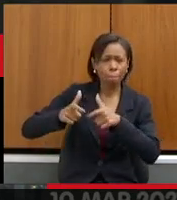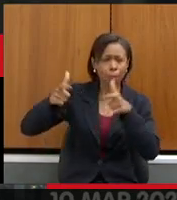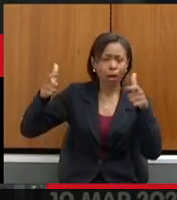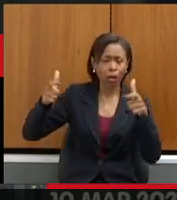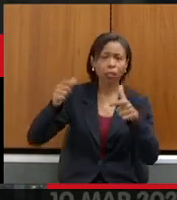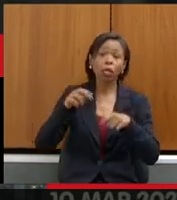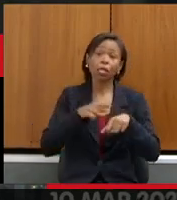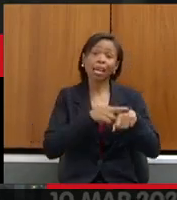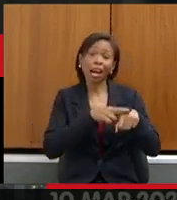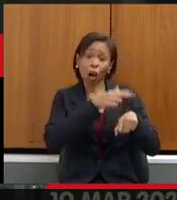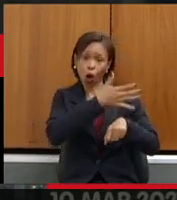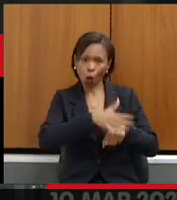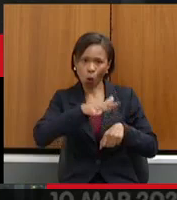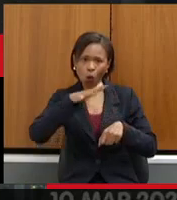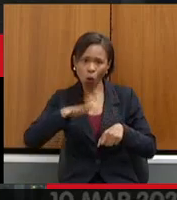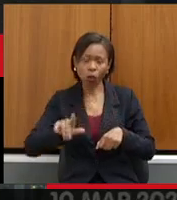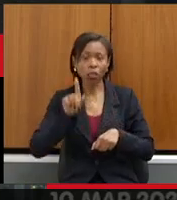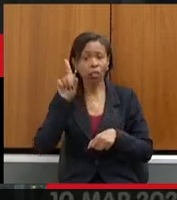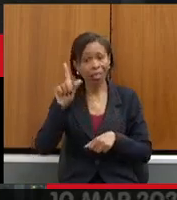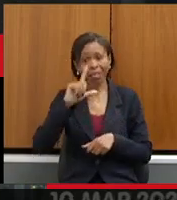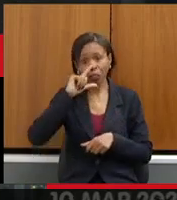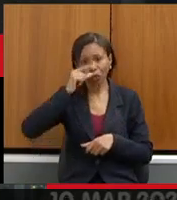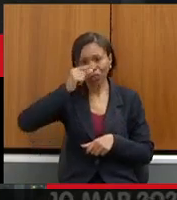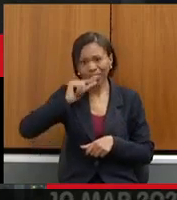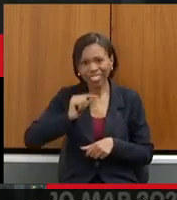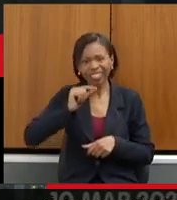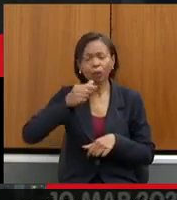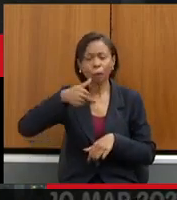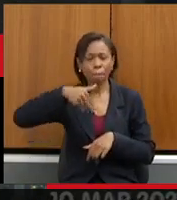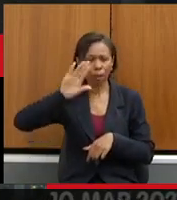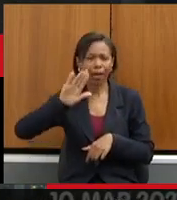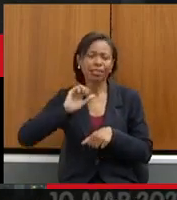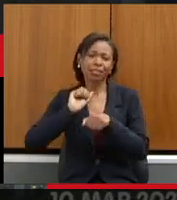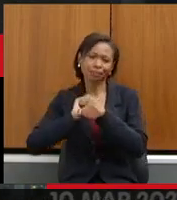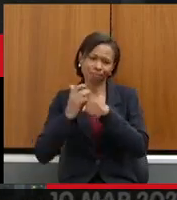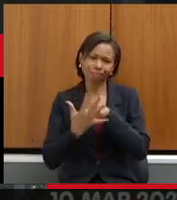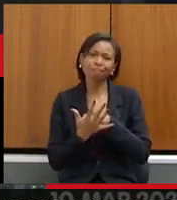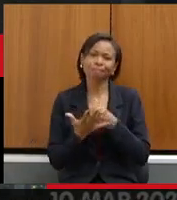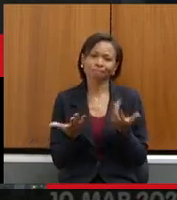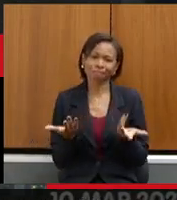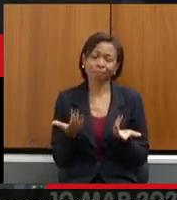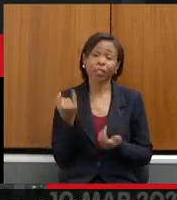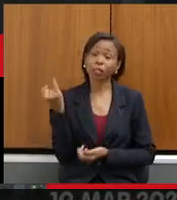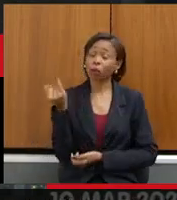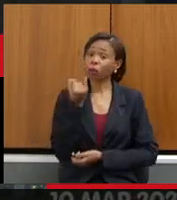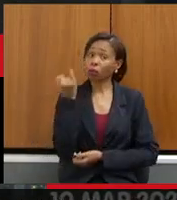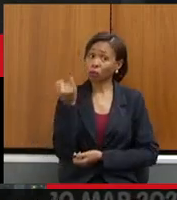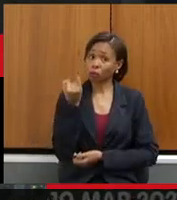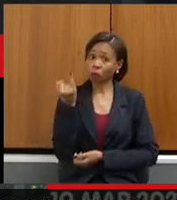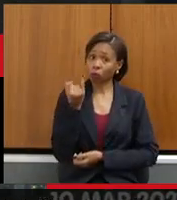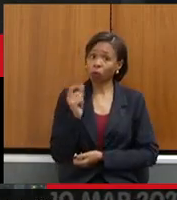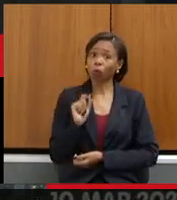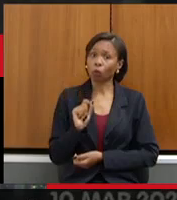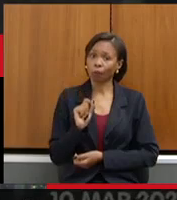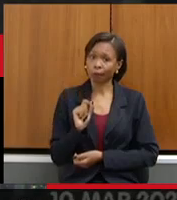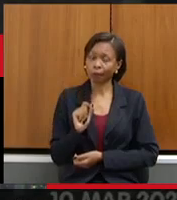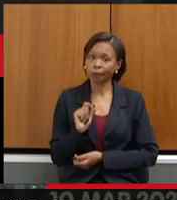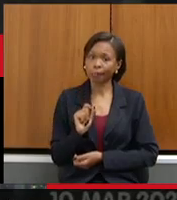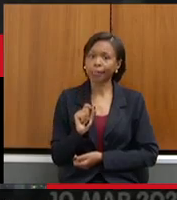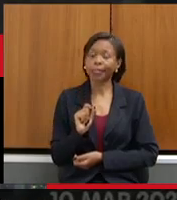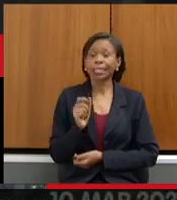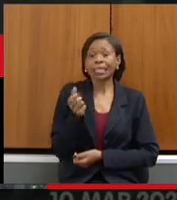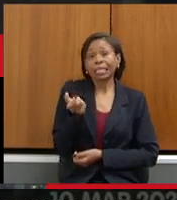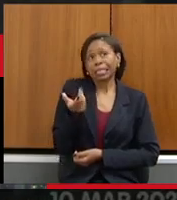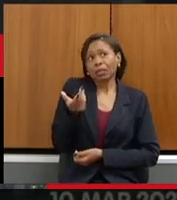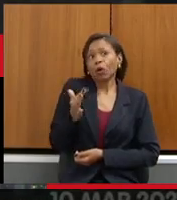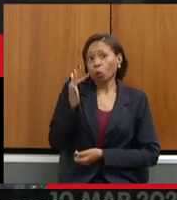que no triângulo nós estamos tendo casos a mais lá é isso é importante isso está vários nós entendemos que quando